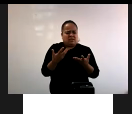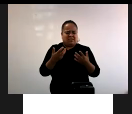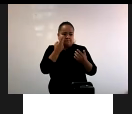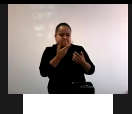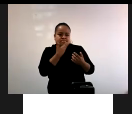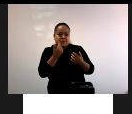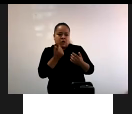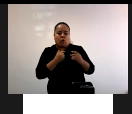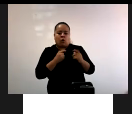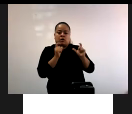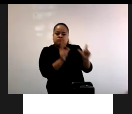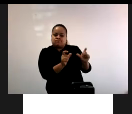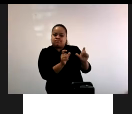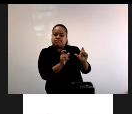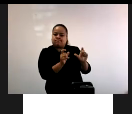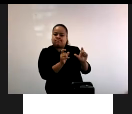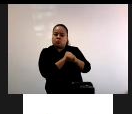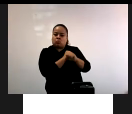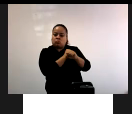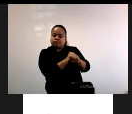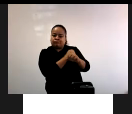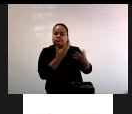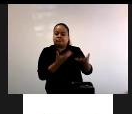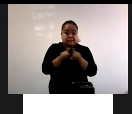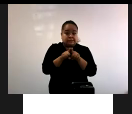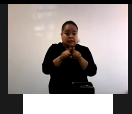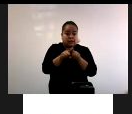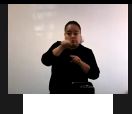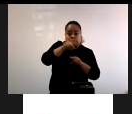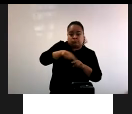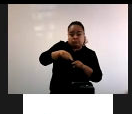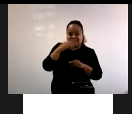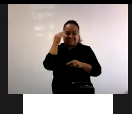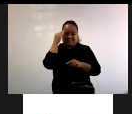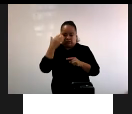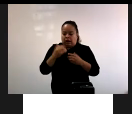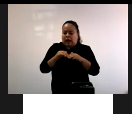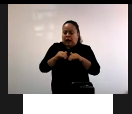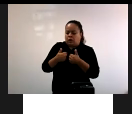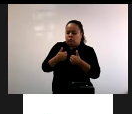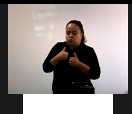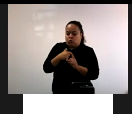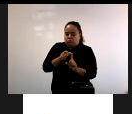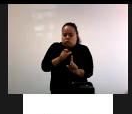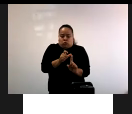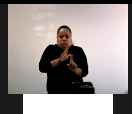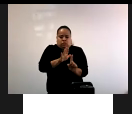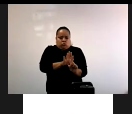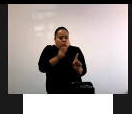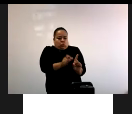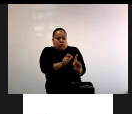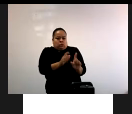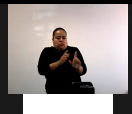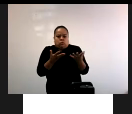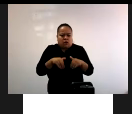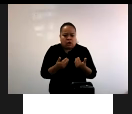saúde e preservar a saúde das pessoas com quem interagem. E, no último instância, de preservar a saúde